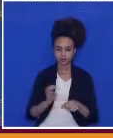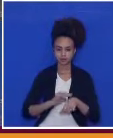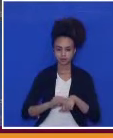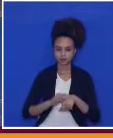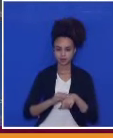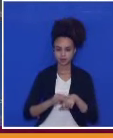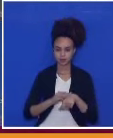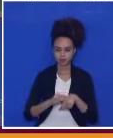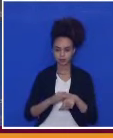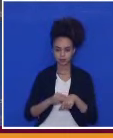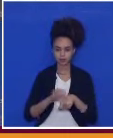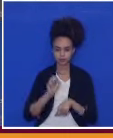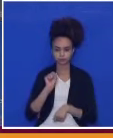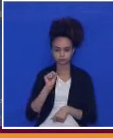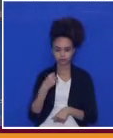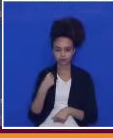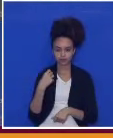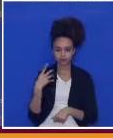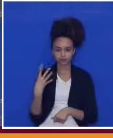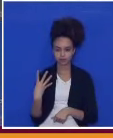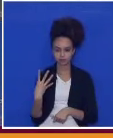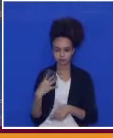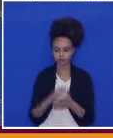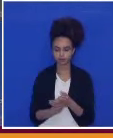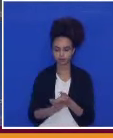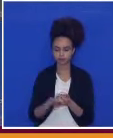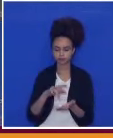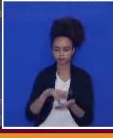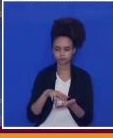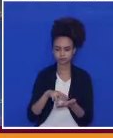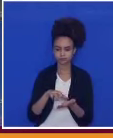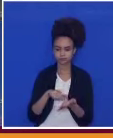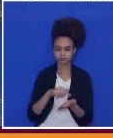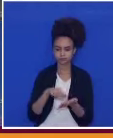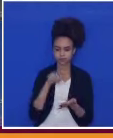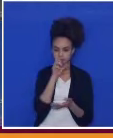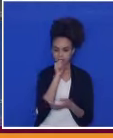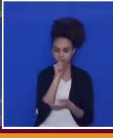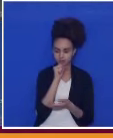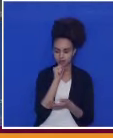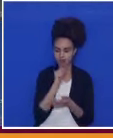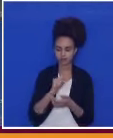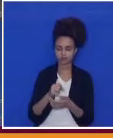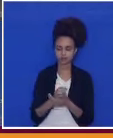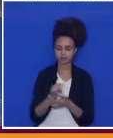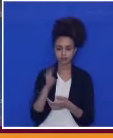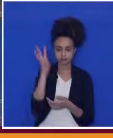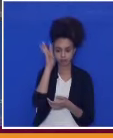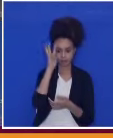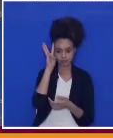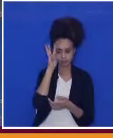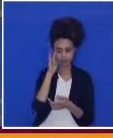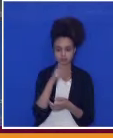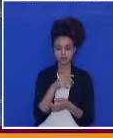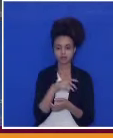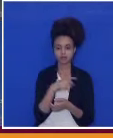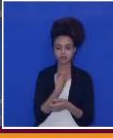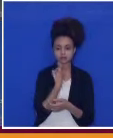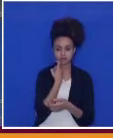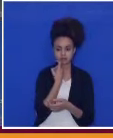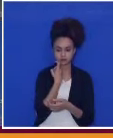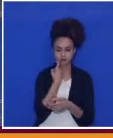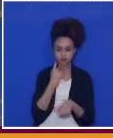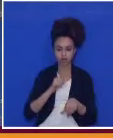Marrom, 84. Lotomania com dois sorteios semanais, às terças e sextas, sempre a partir das 8 da